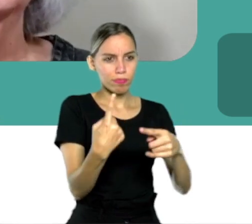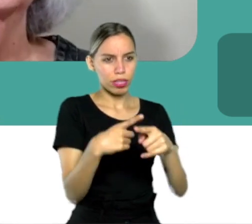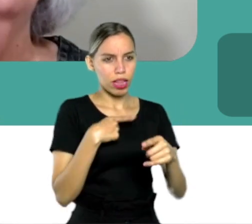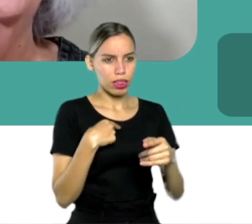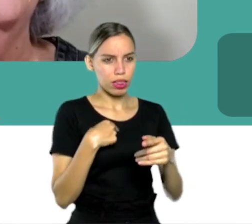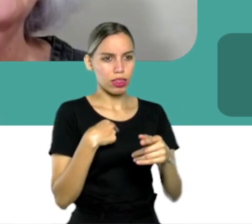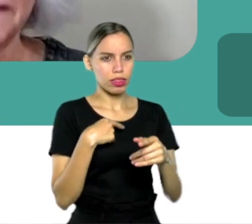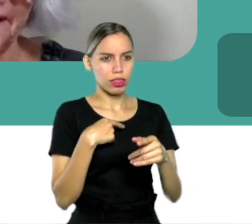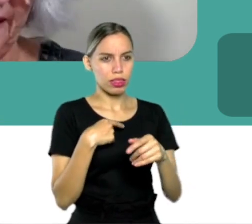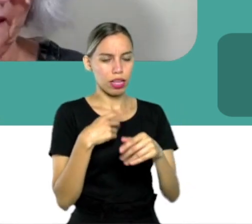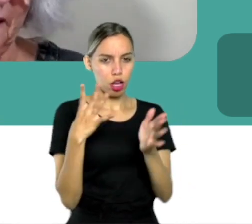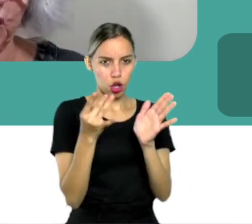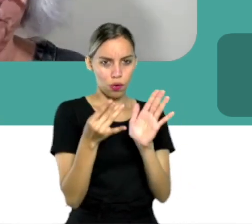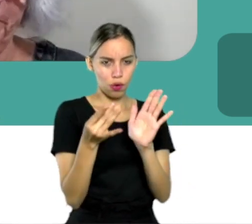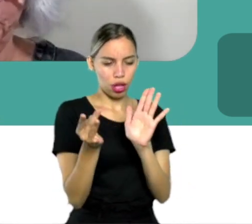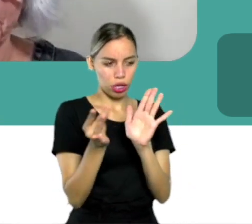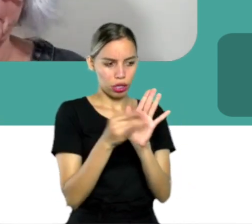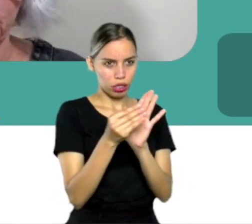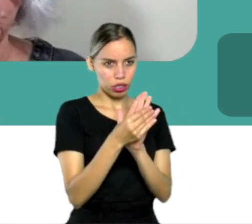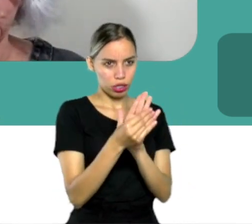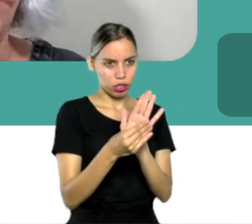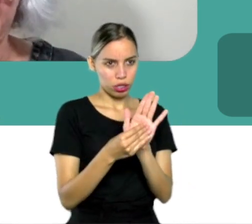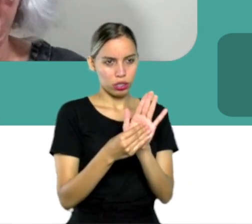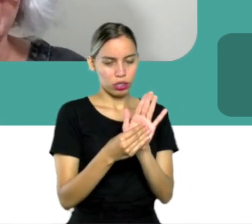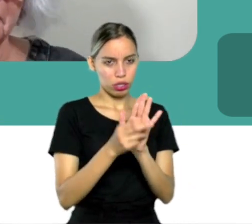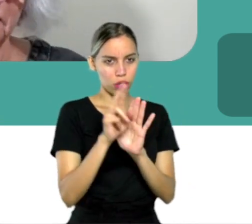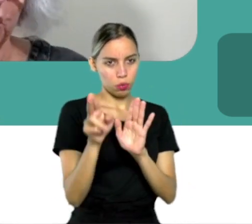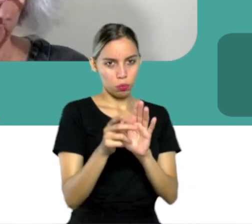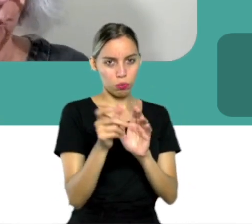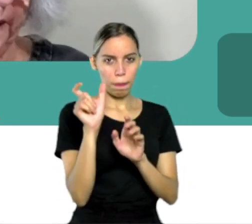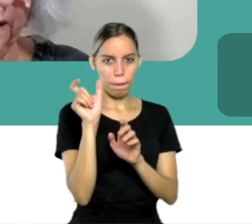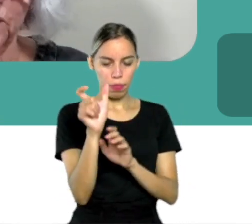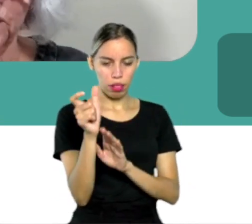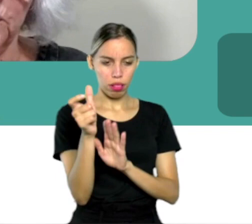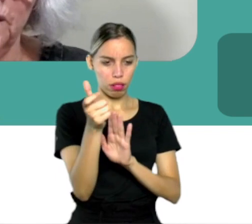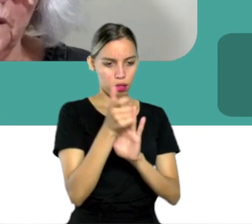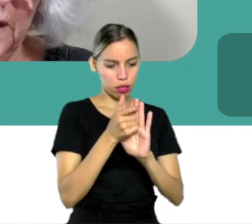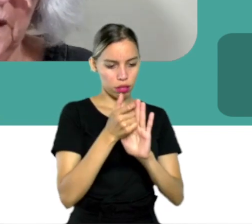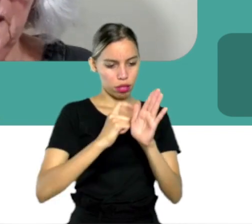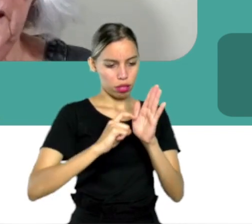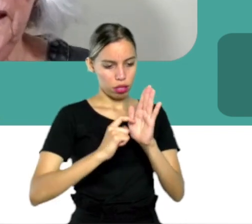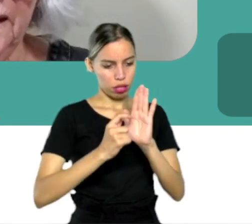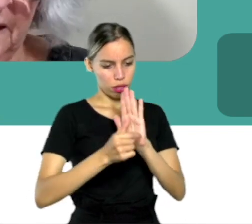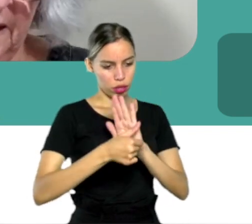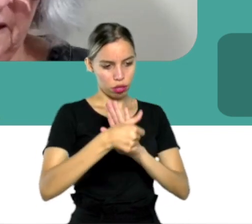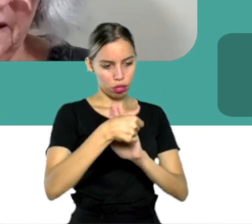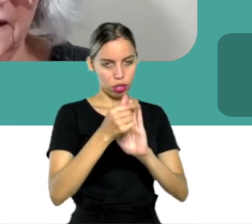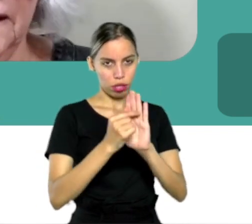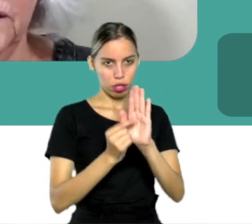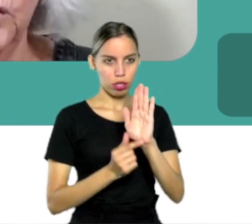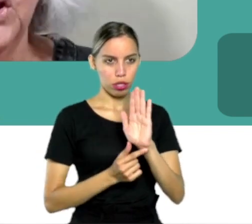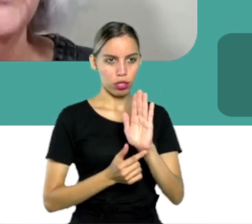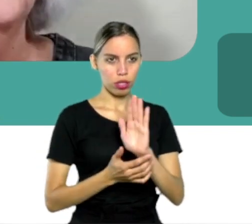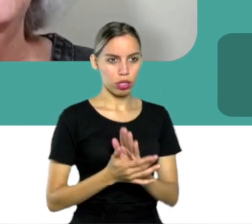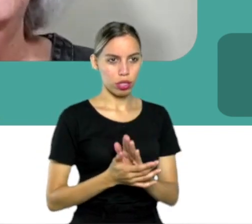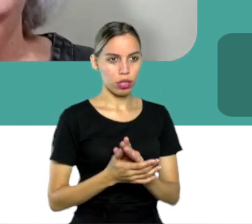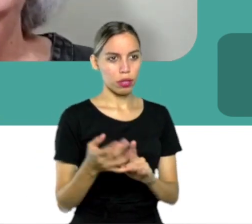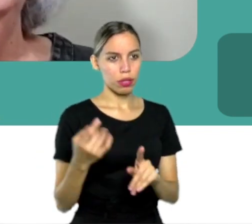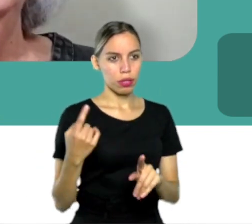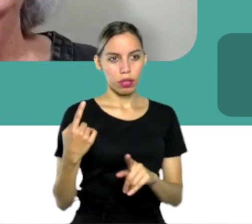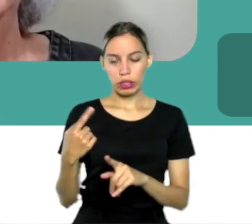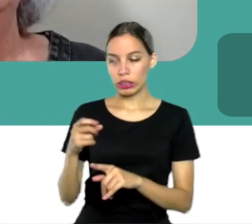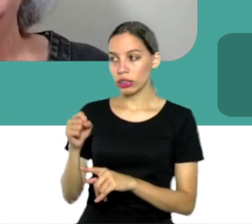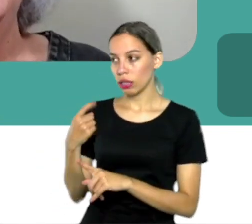letras, as palavras, né, a sobreposição de jornais, descobrindo o ouro que